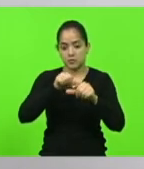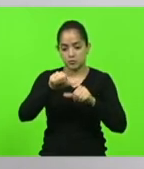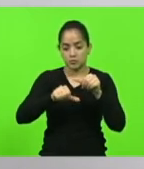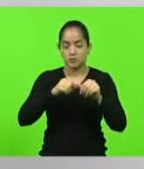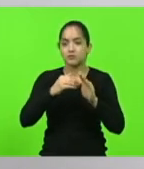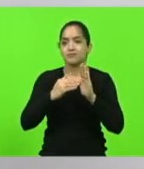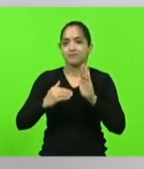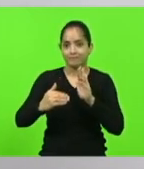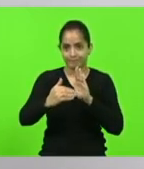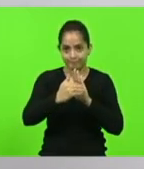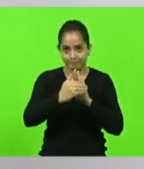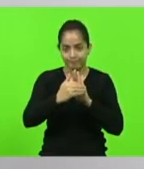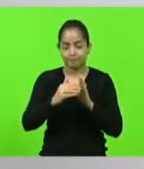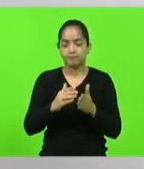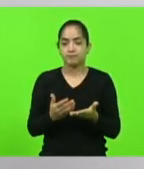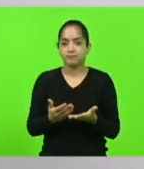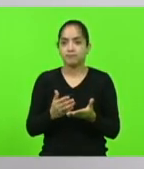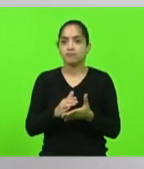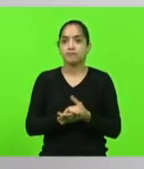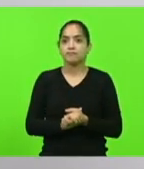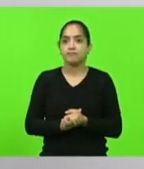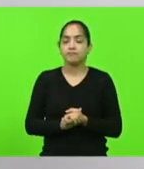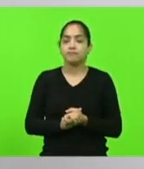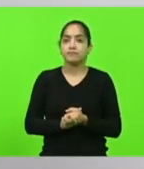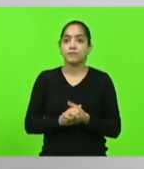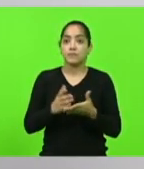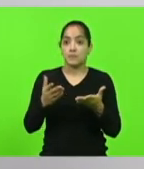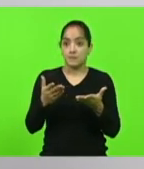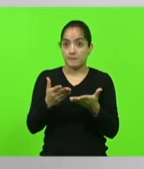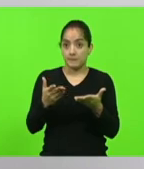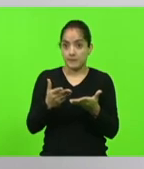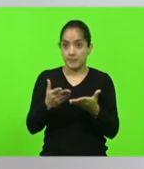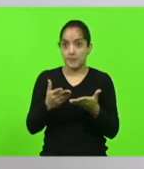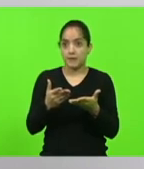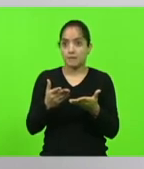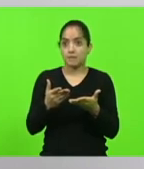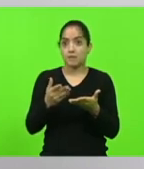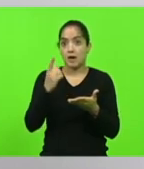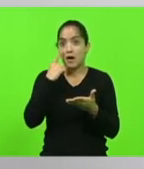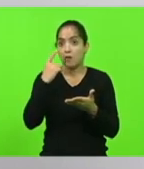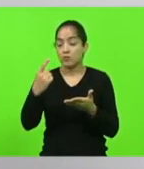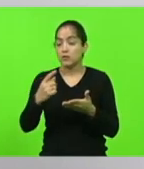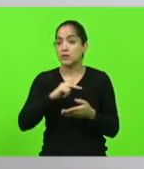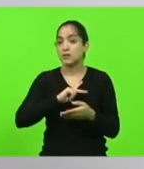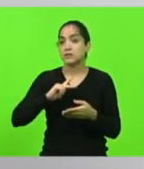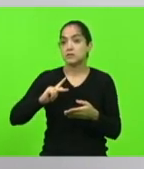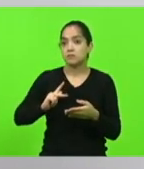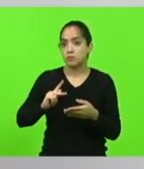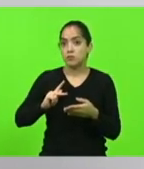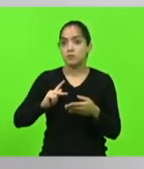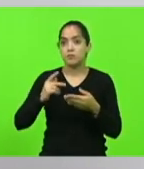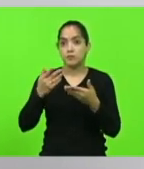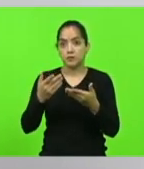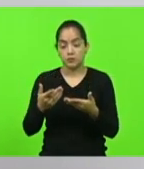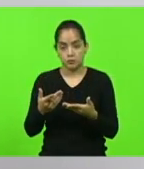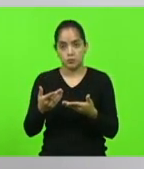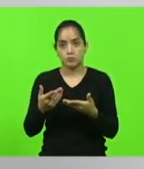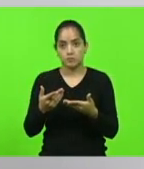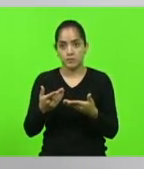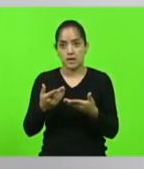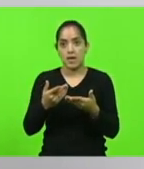global e ante o exposto vê-se que converge ao interesse público considerando superada